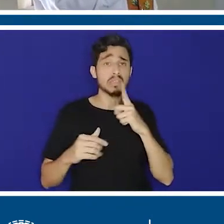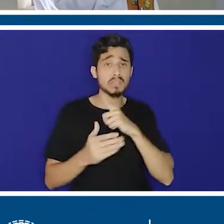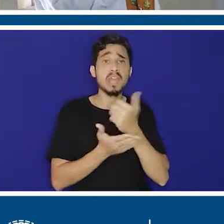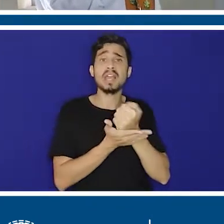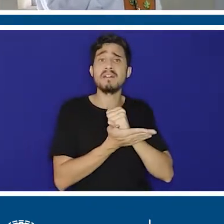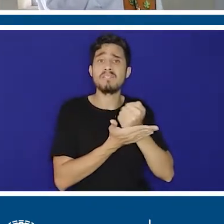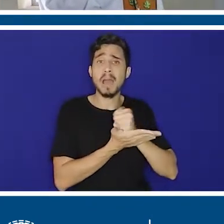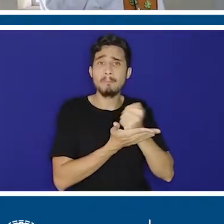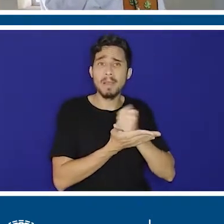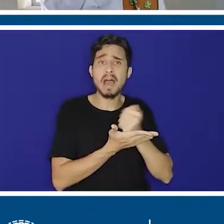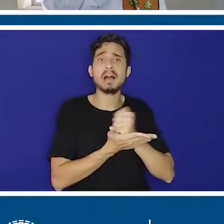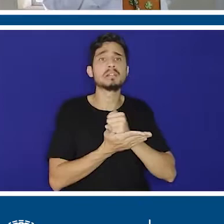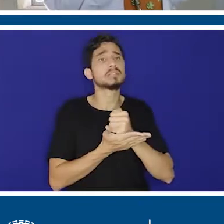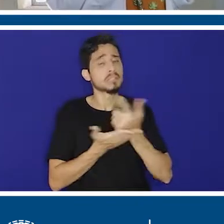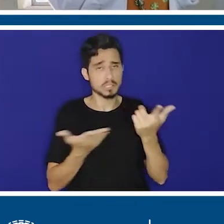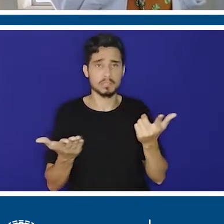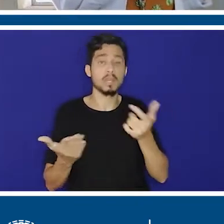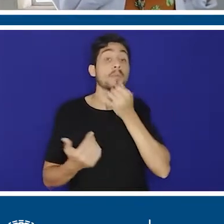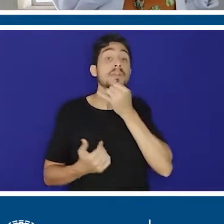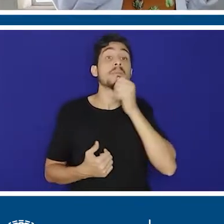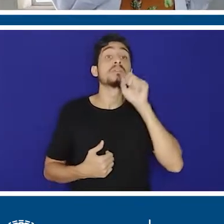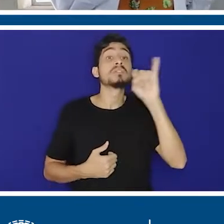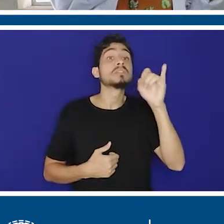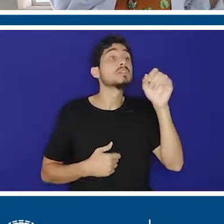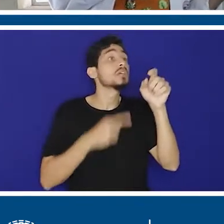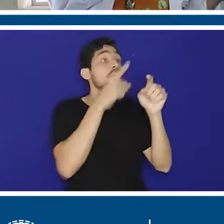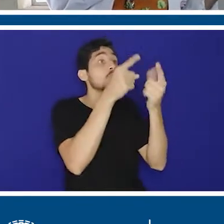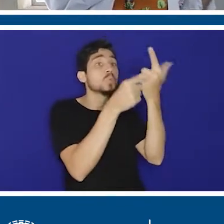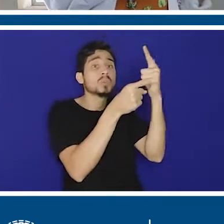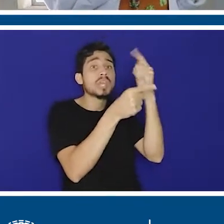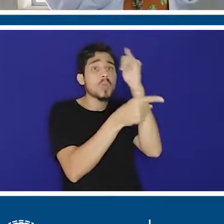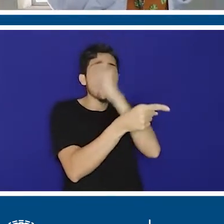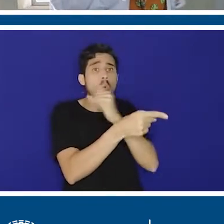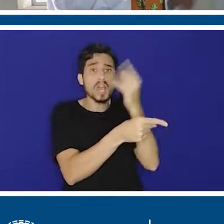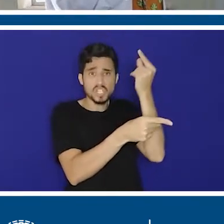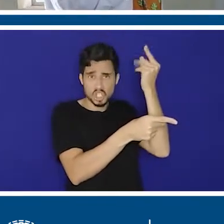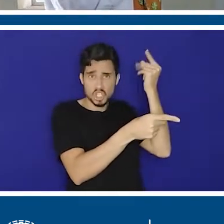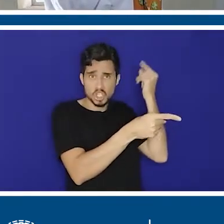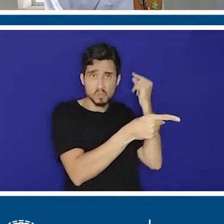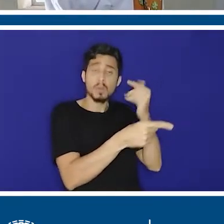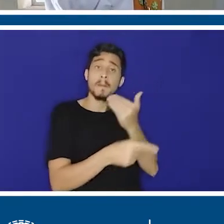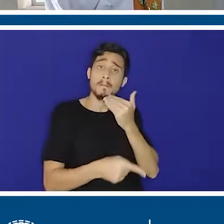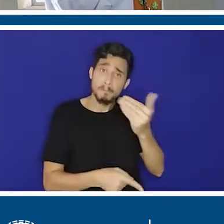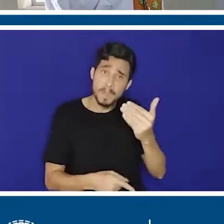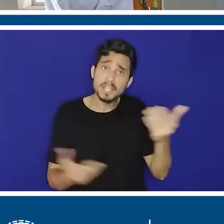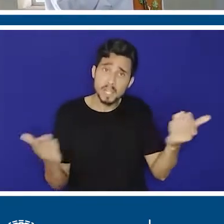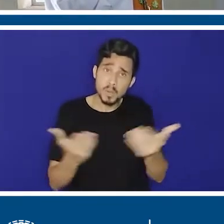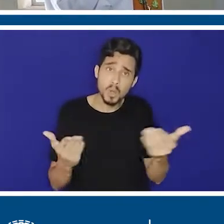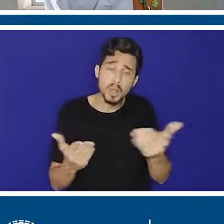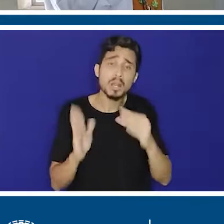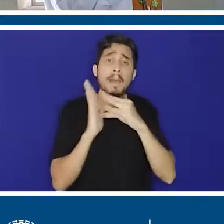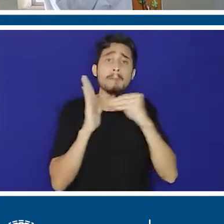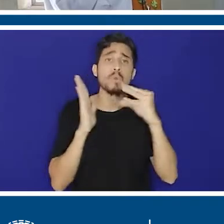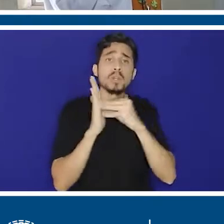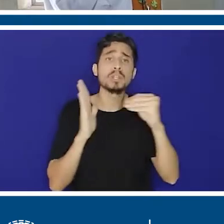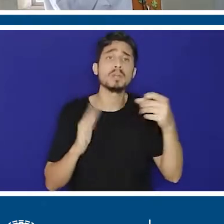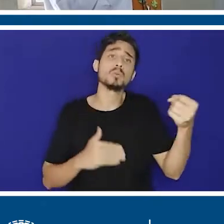tenho sertralina, mas eu tenho a fluoxetina, eu tenho imipramina na rede SUS, tá?